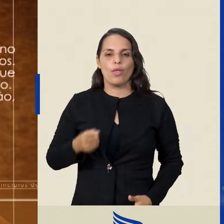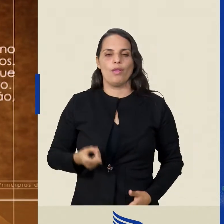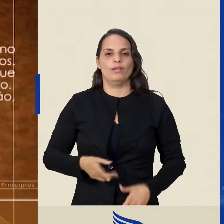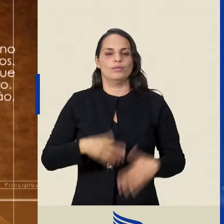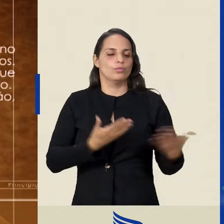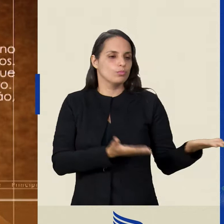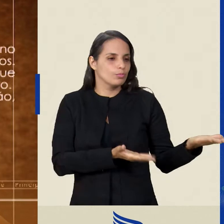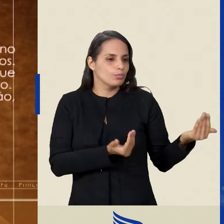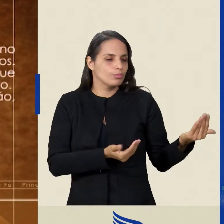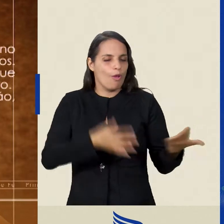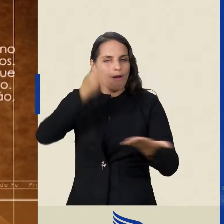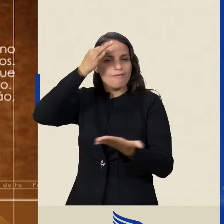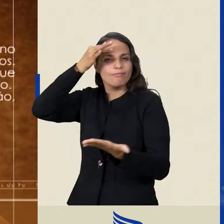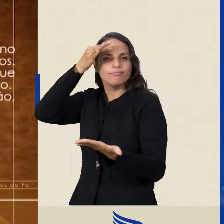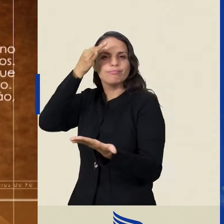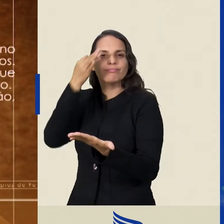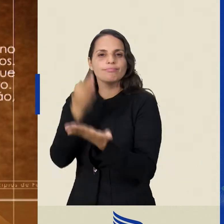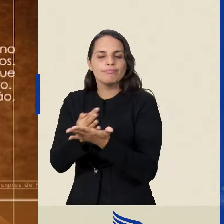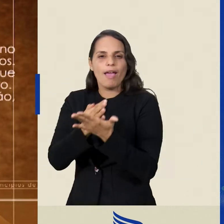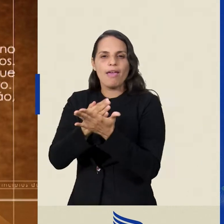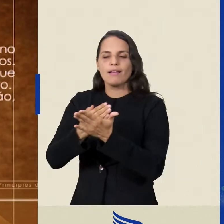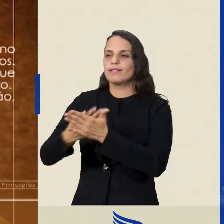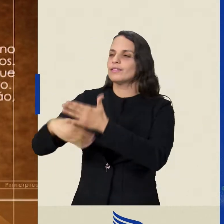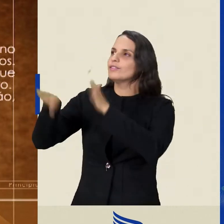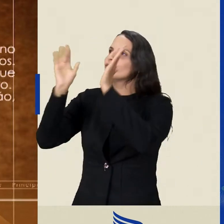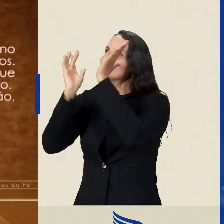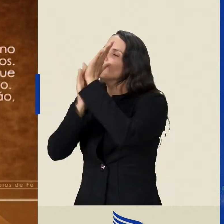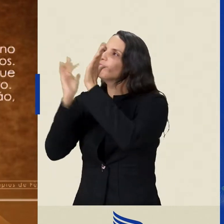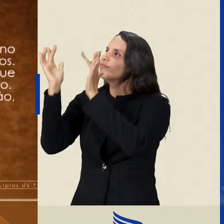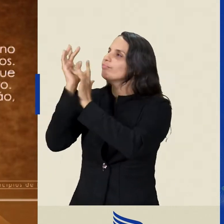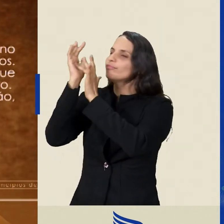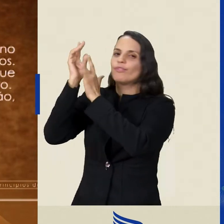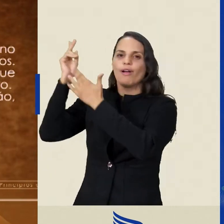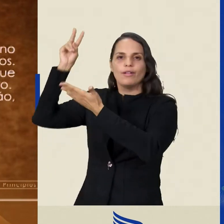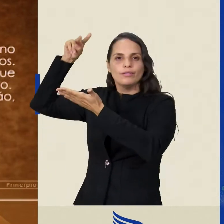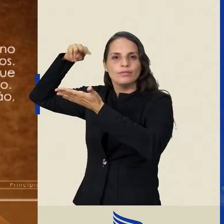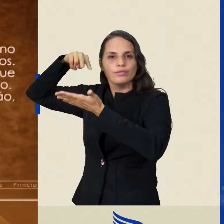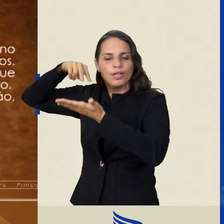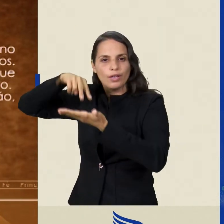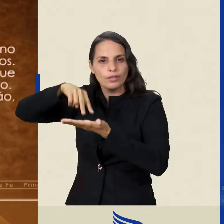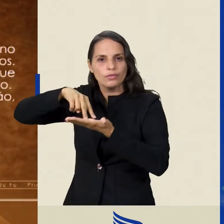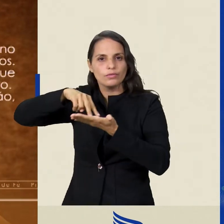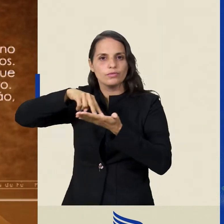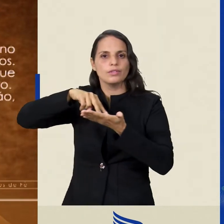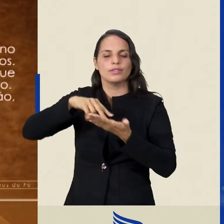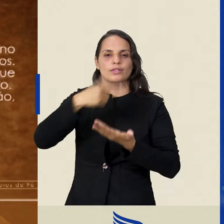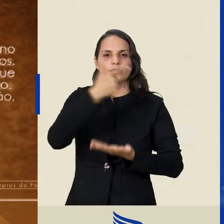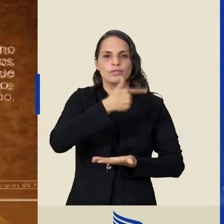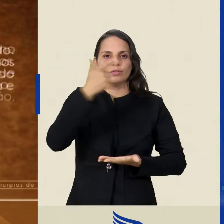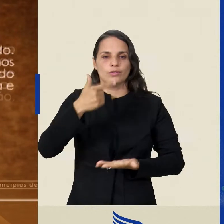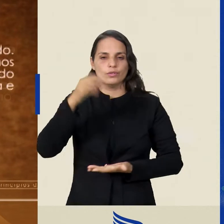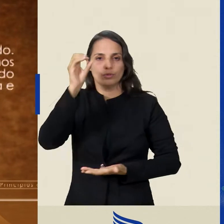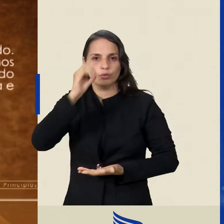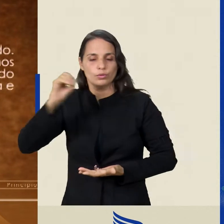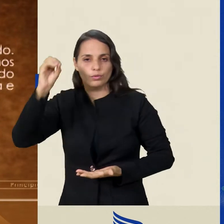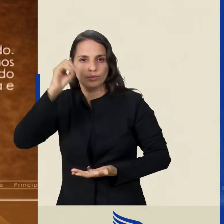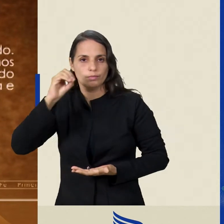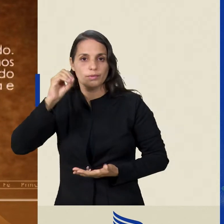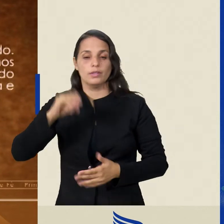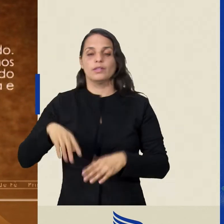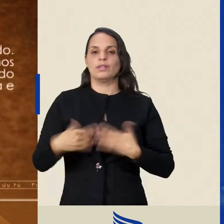na mensagem de que Cristo viria em 22 de outubro. Era ele de boa educação,